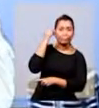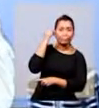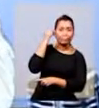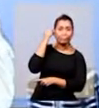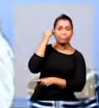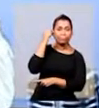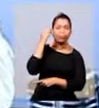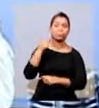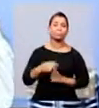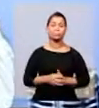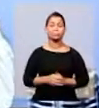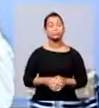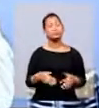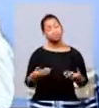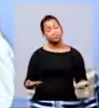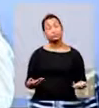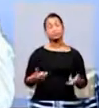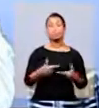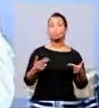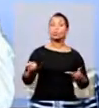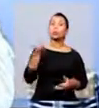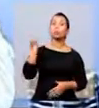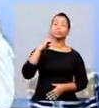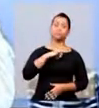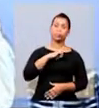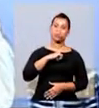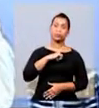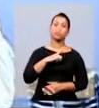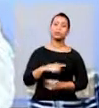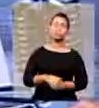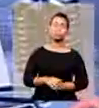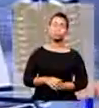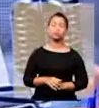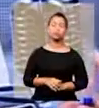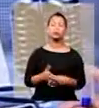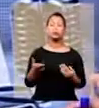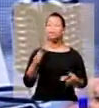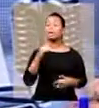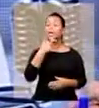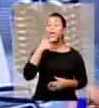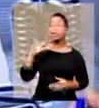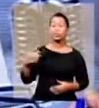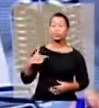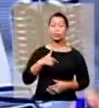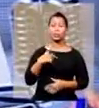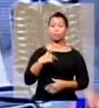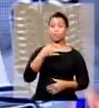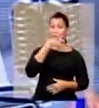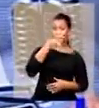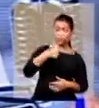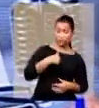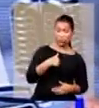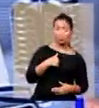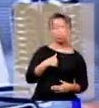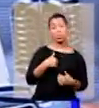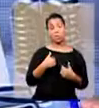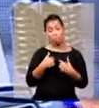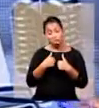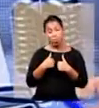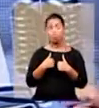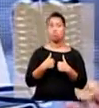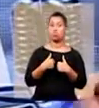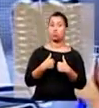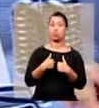Camila. Na minha opinião, eu considero o fato, foi surpreendente,